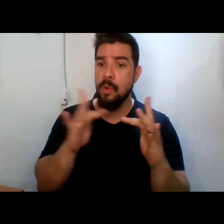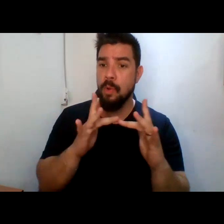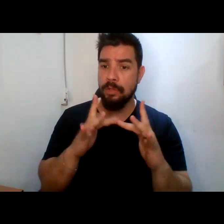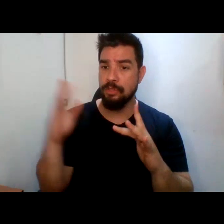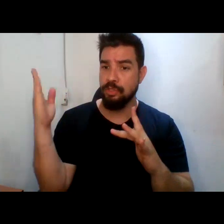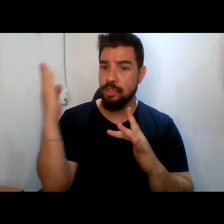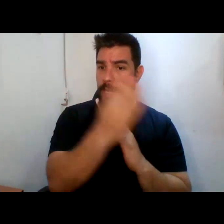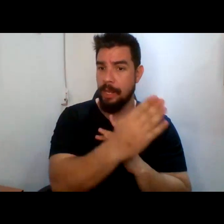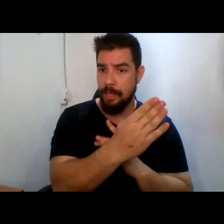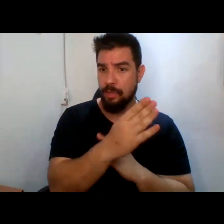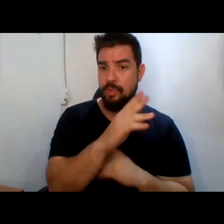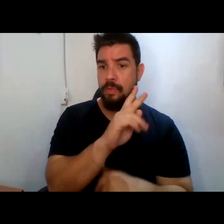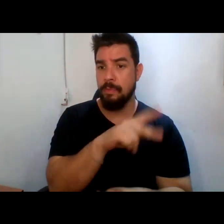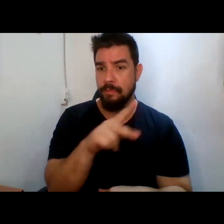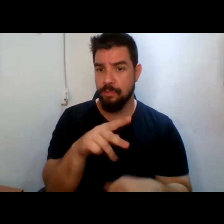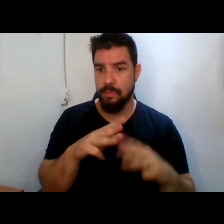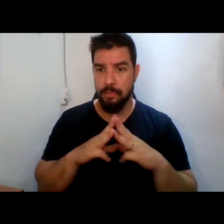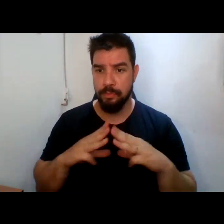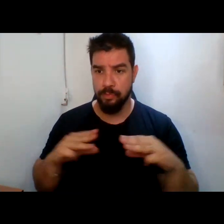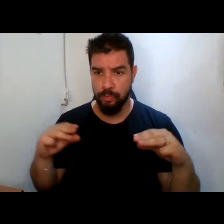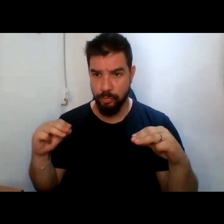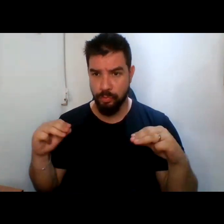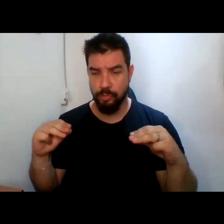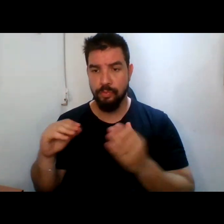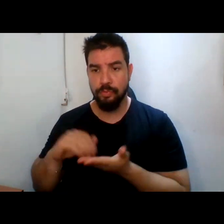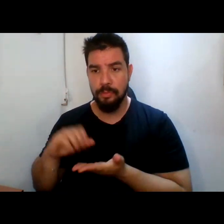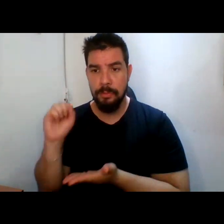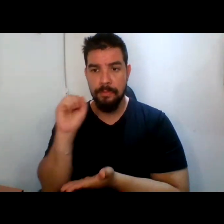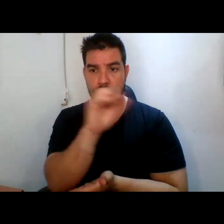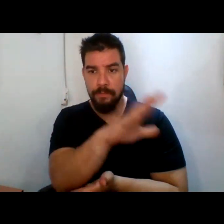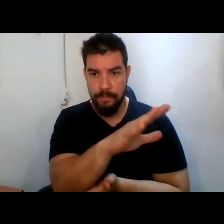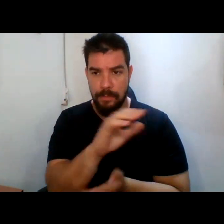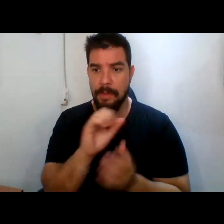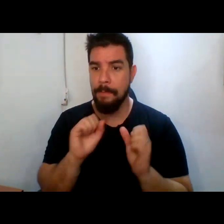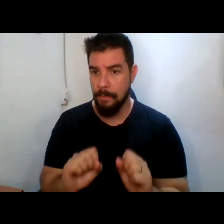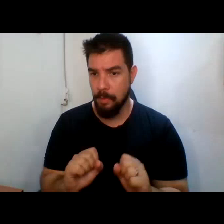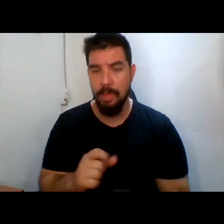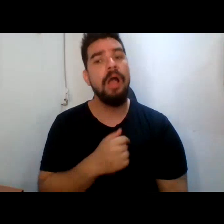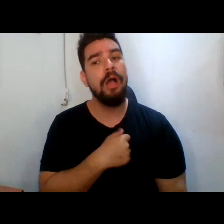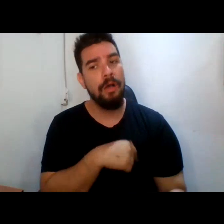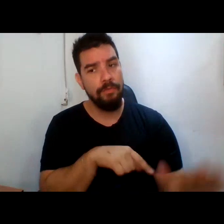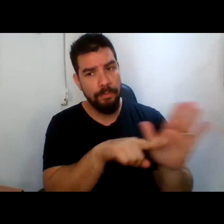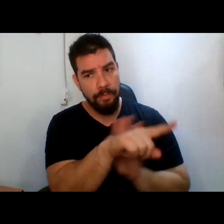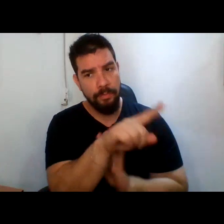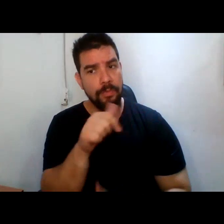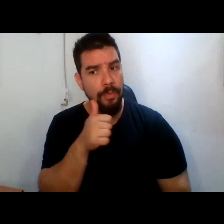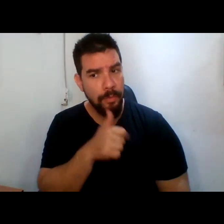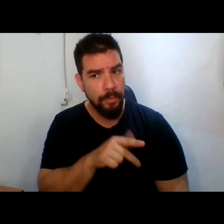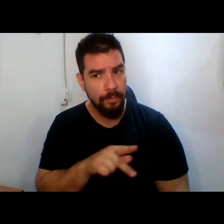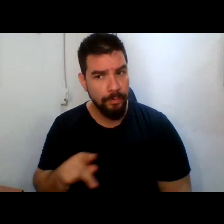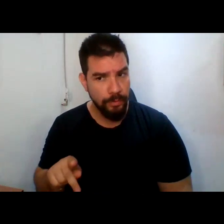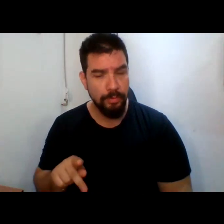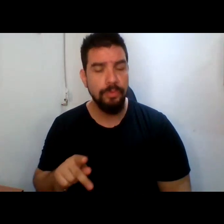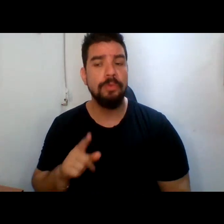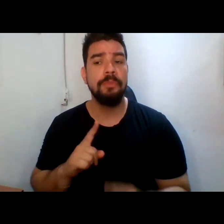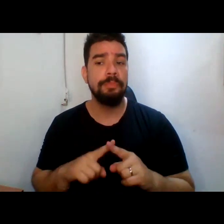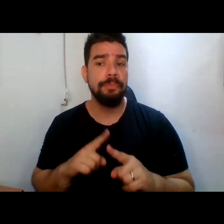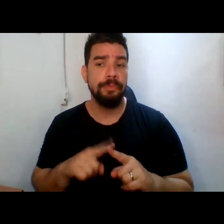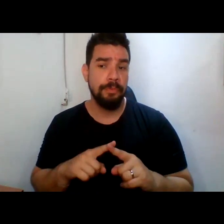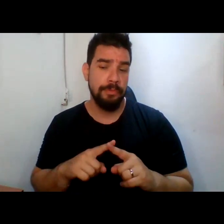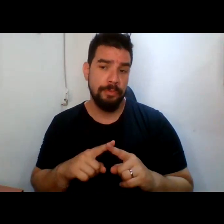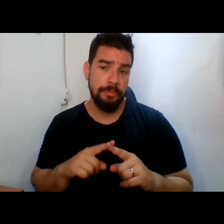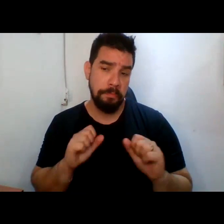a mensagem para o Moodle, via Moodle. Sim, eu vou perguntar Entendeu? a ela, porque às vezes foi não sei se foi